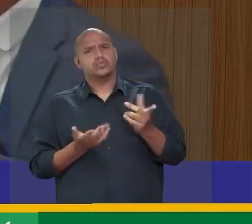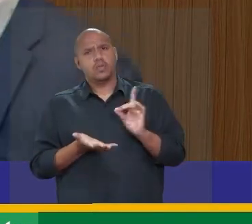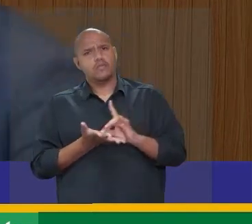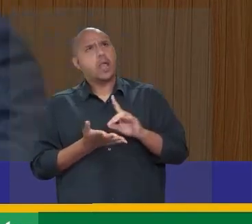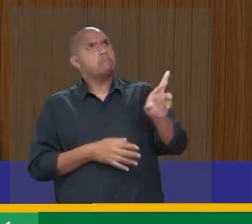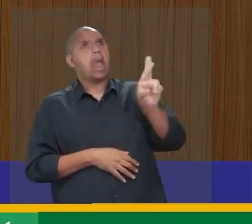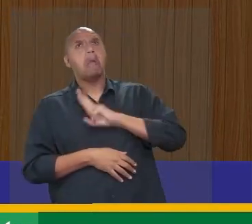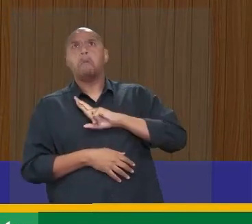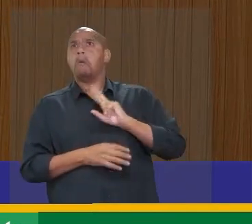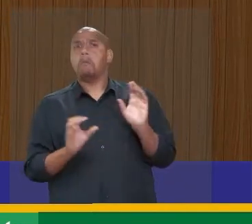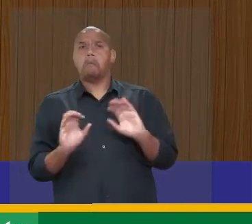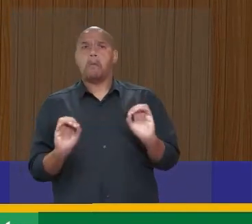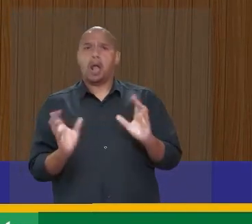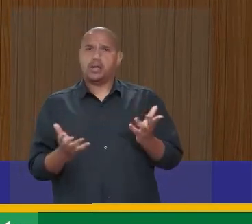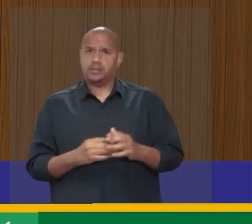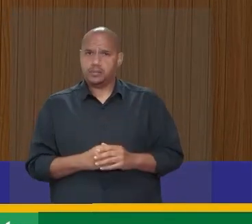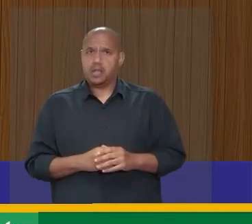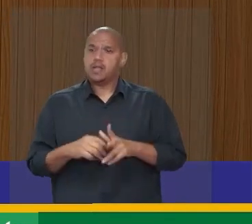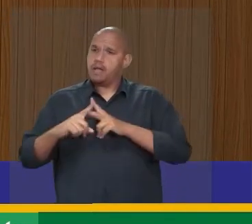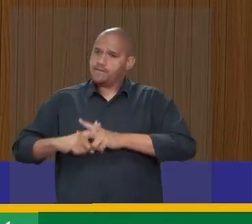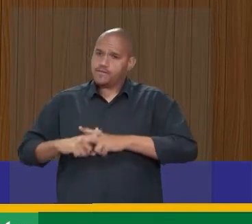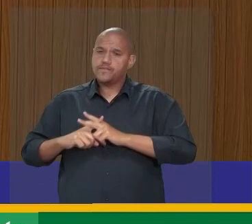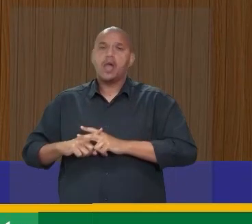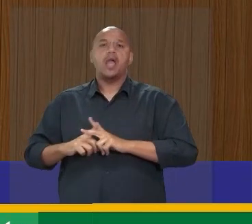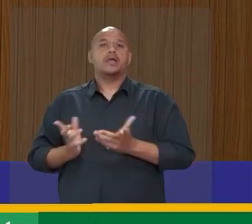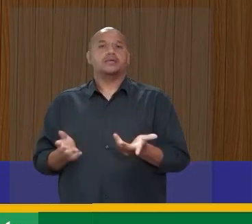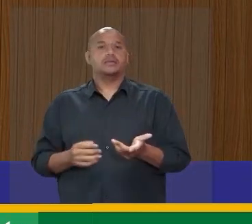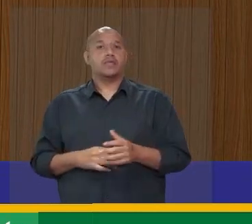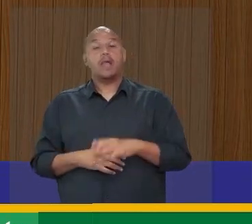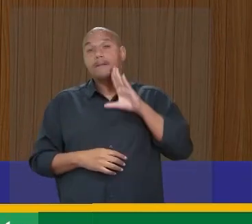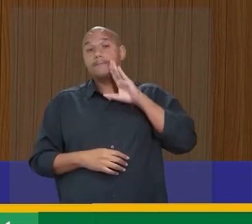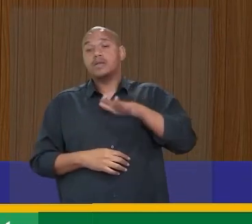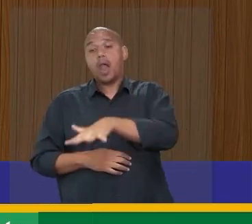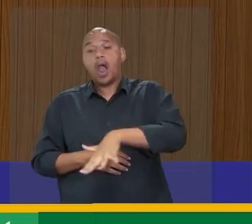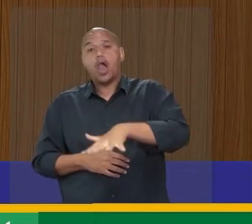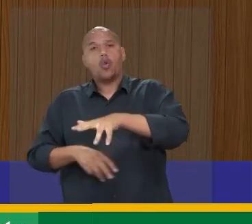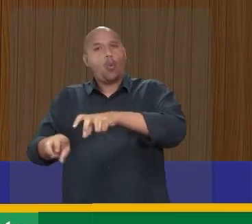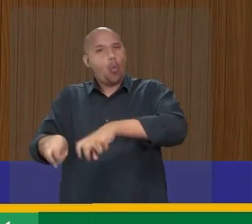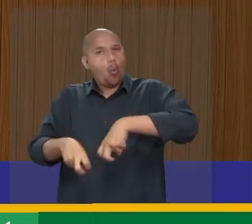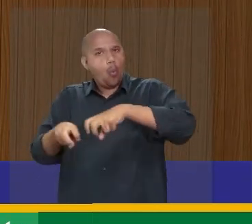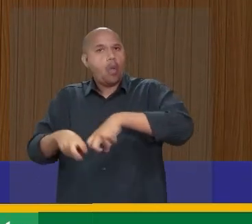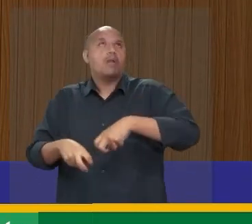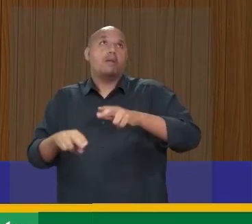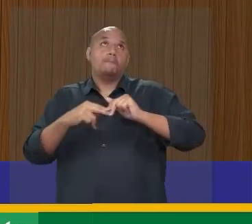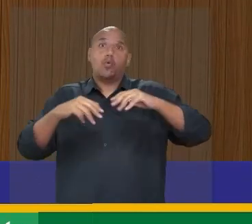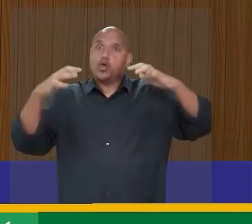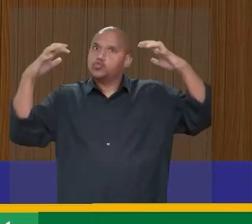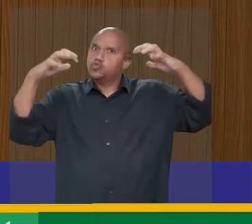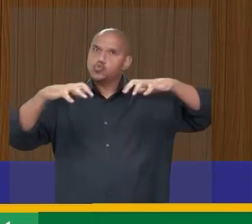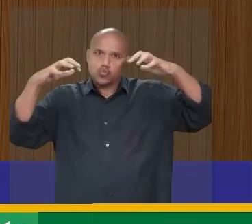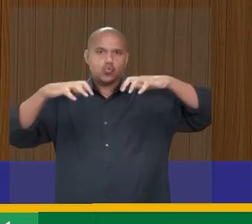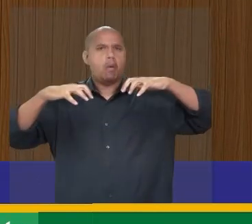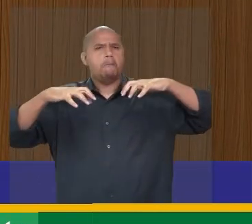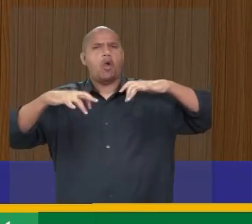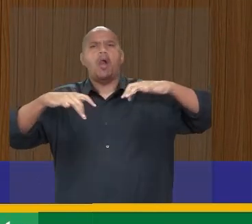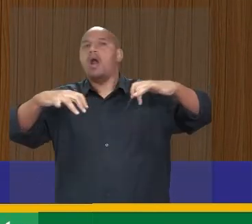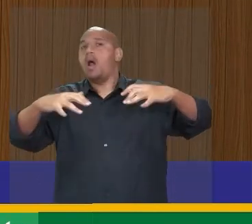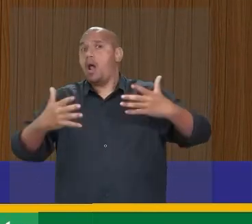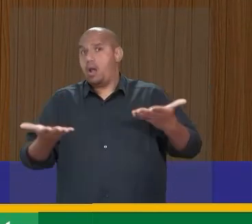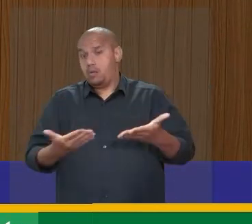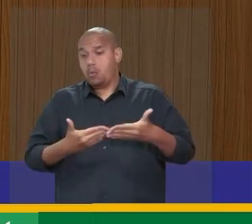principalmente nas redes na zona rural com o período chuvoso agora Deputado Gugu